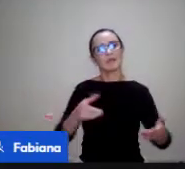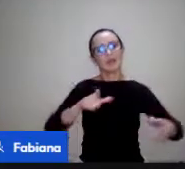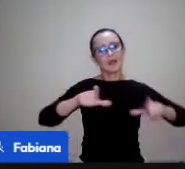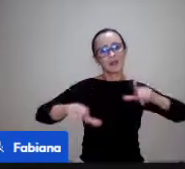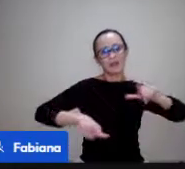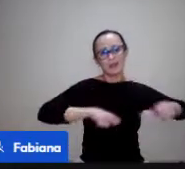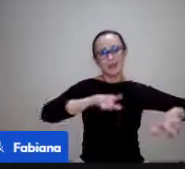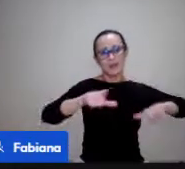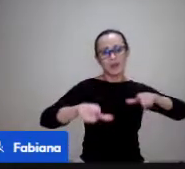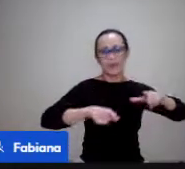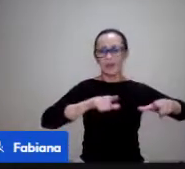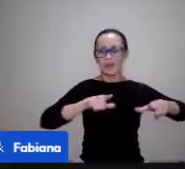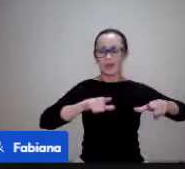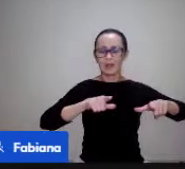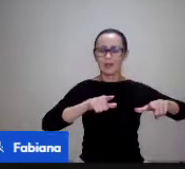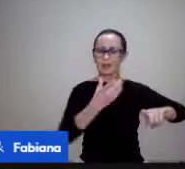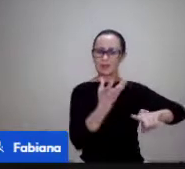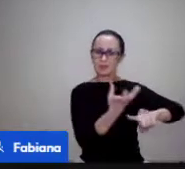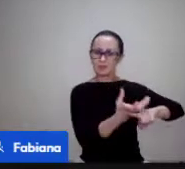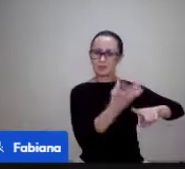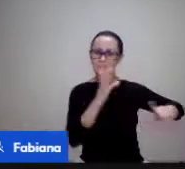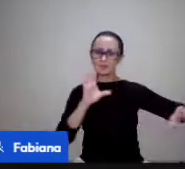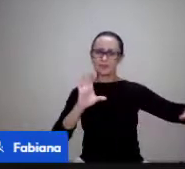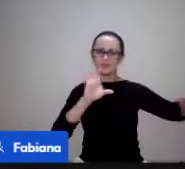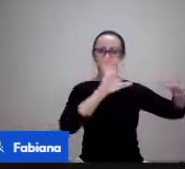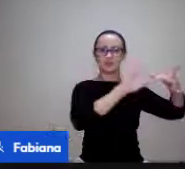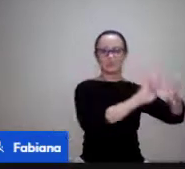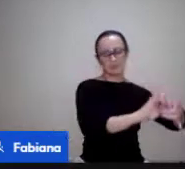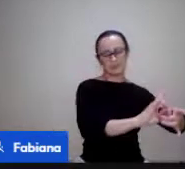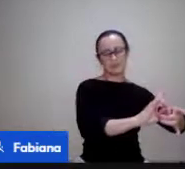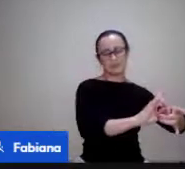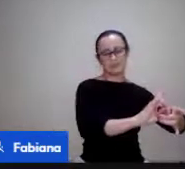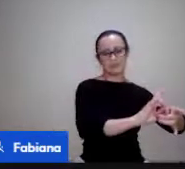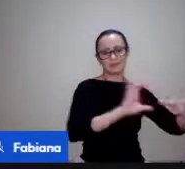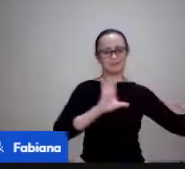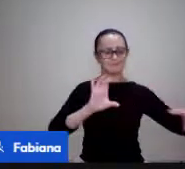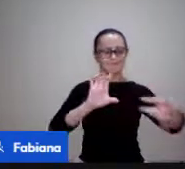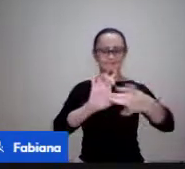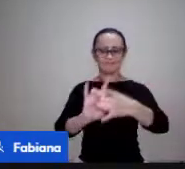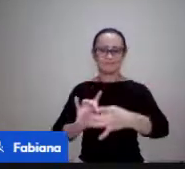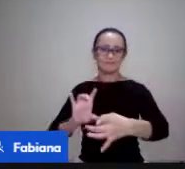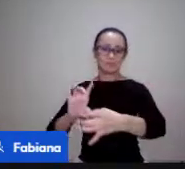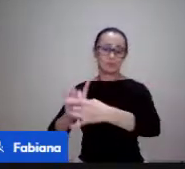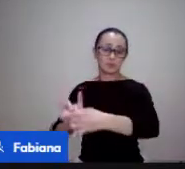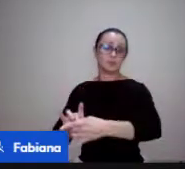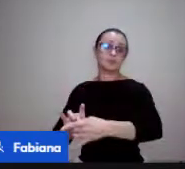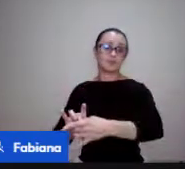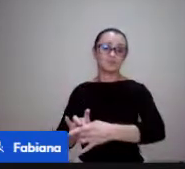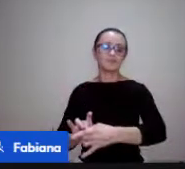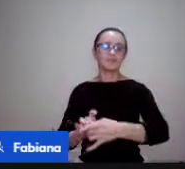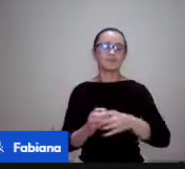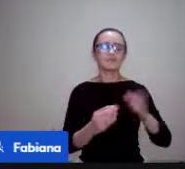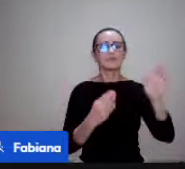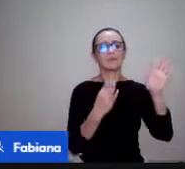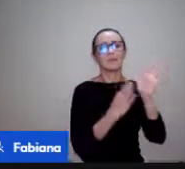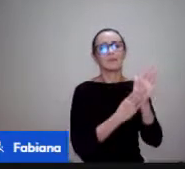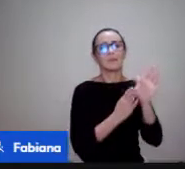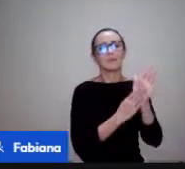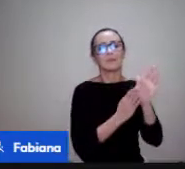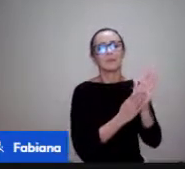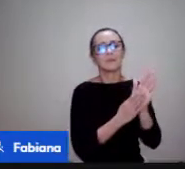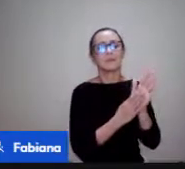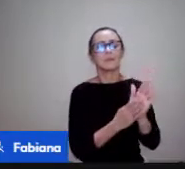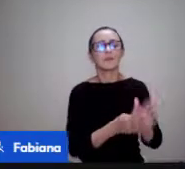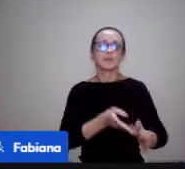interdisciplinaridade de forma a relacionar os conhecimentos. Como a Sônia tinha dito, a nossa proposta até então